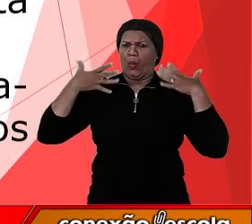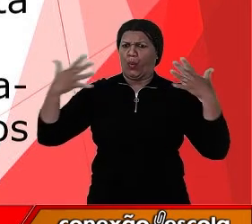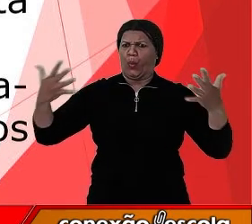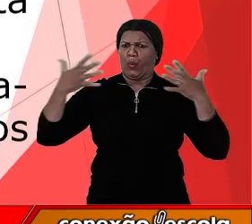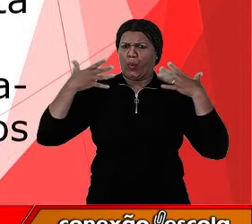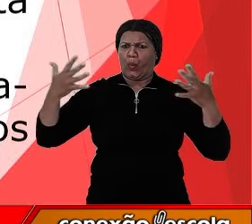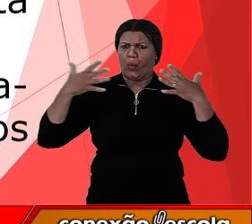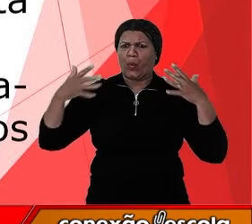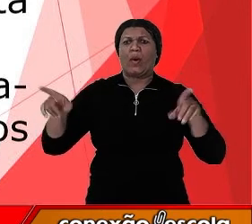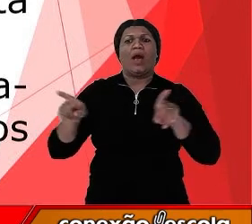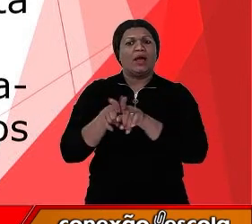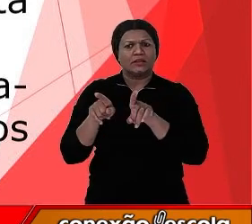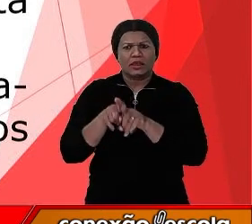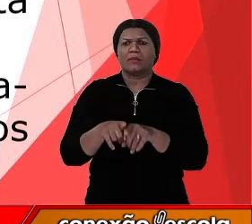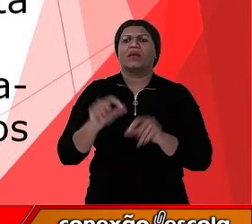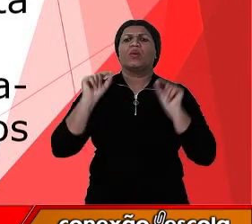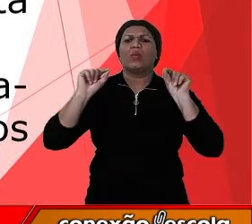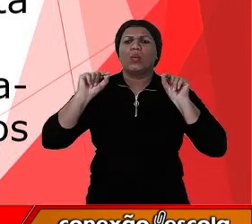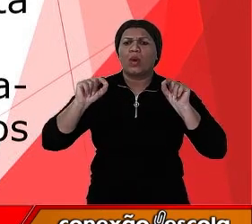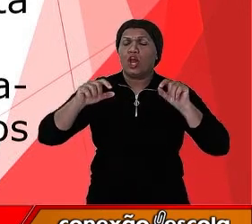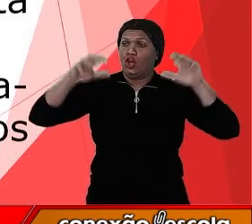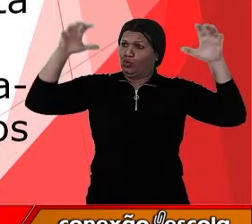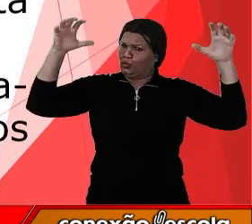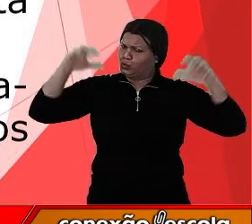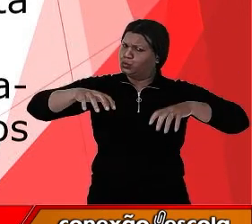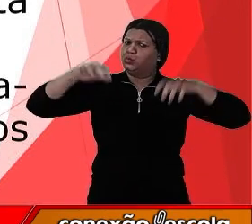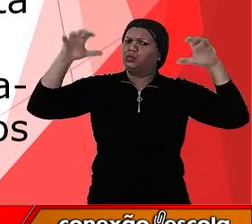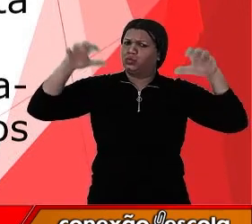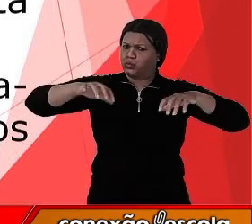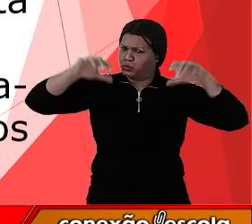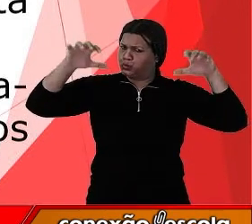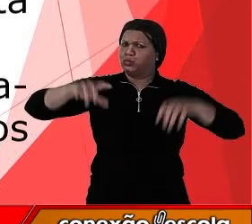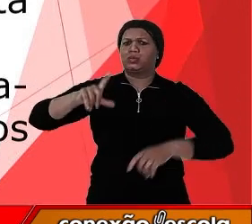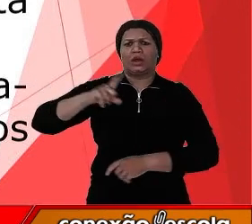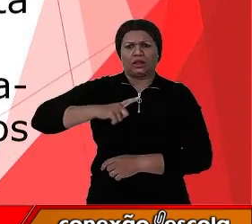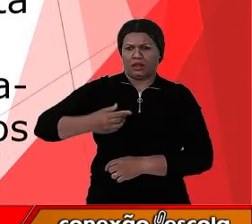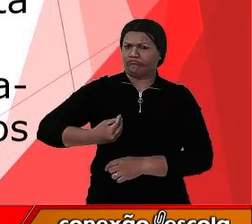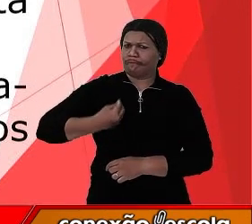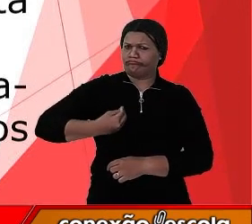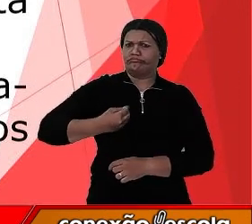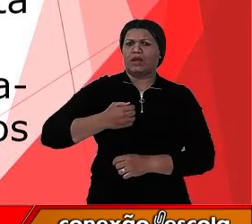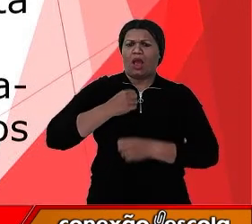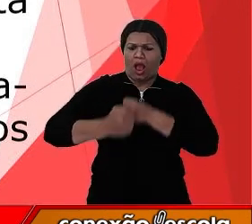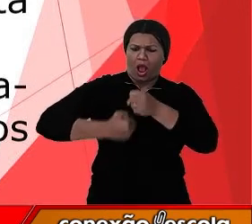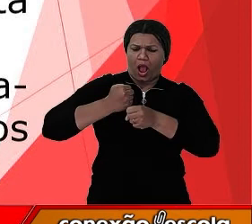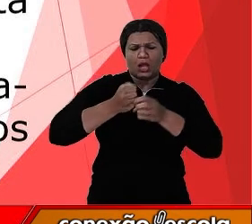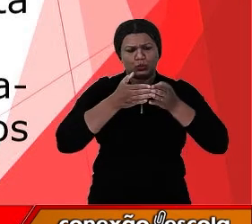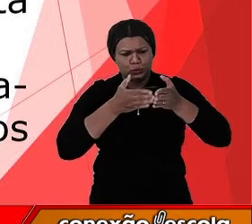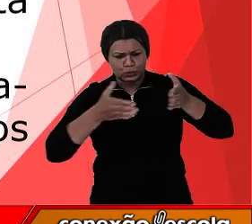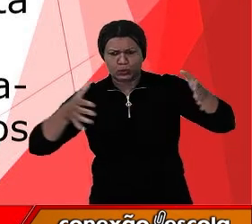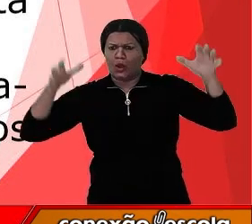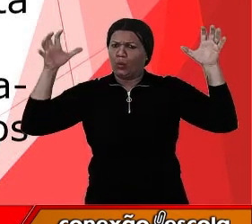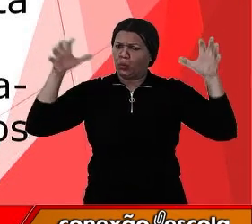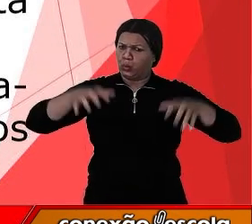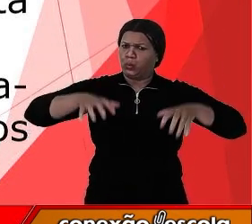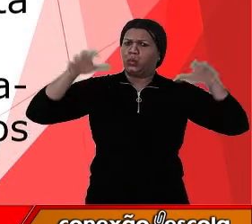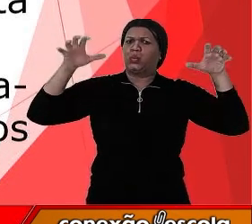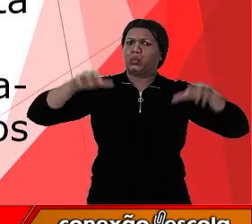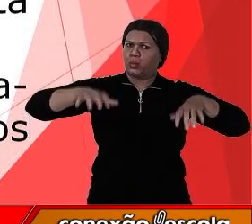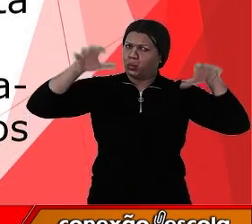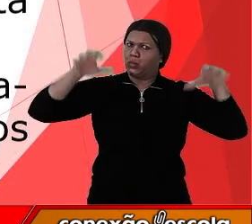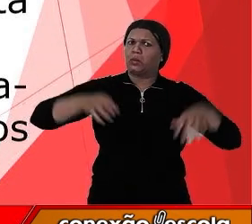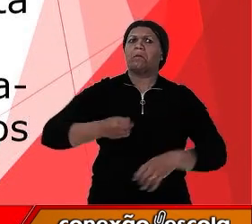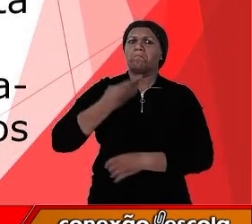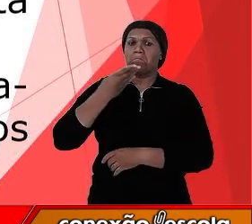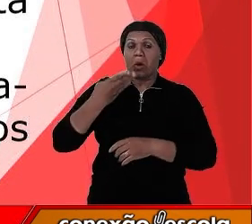as chuvas são bem distribuídas ao longo do ano chove bem e chove bem o ano